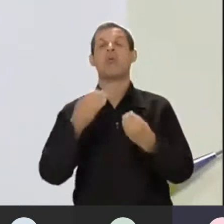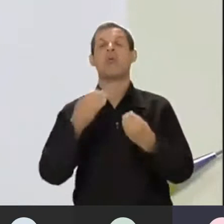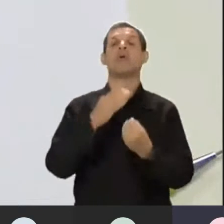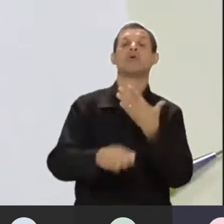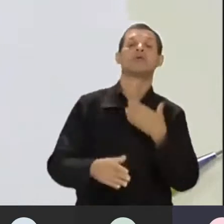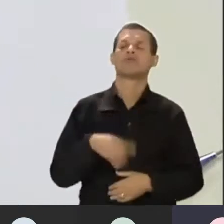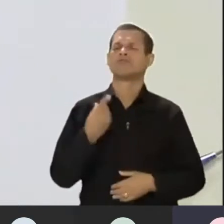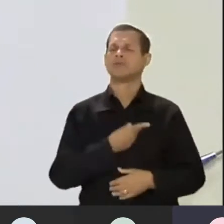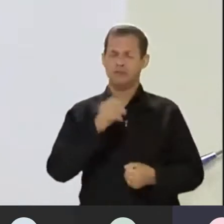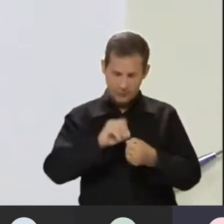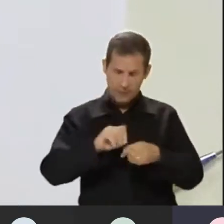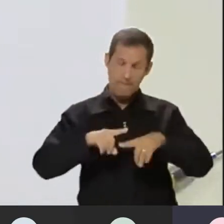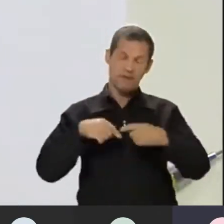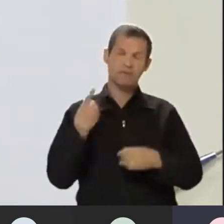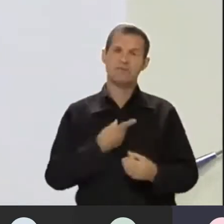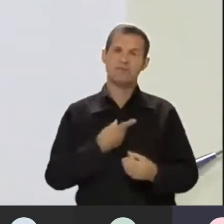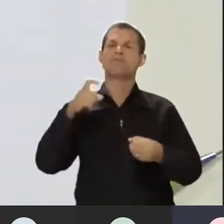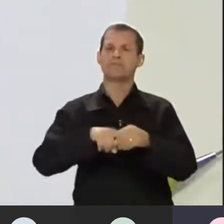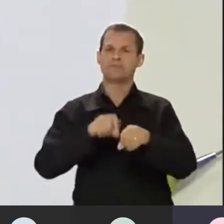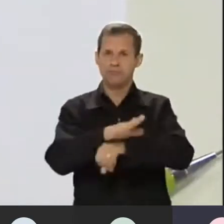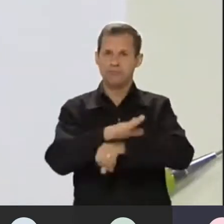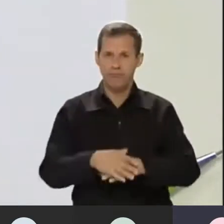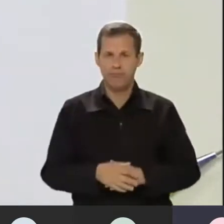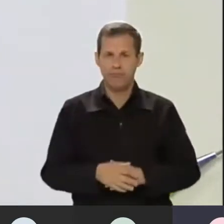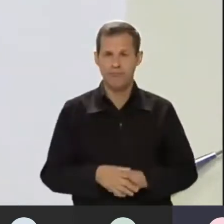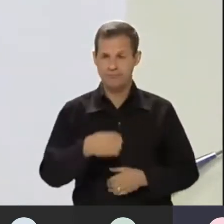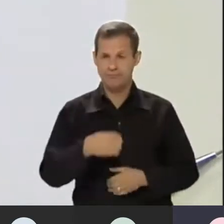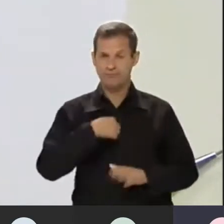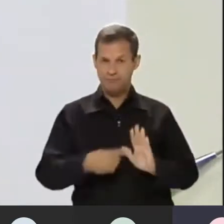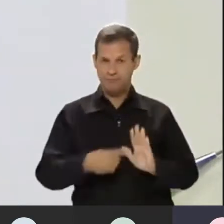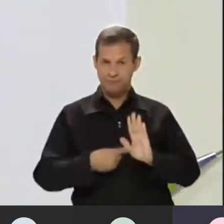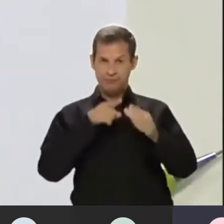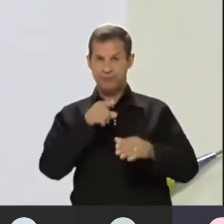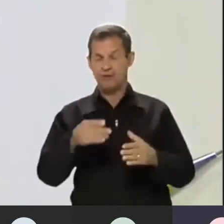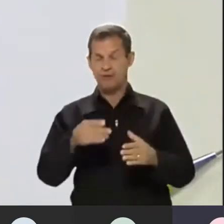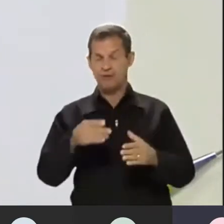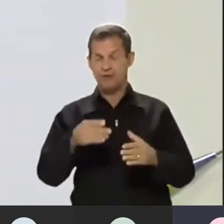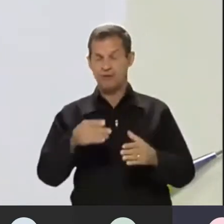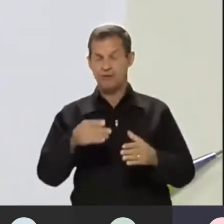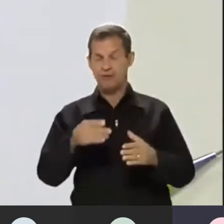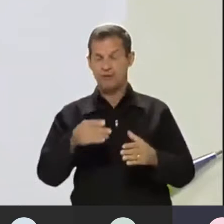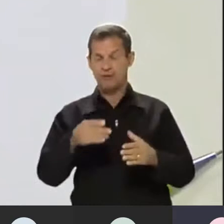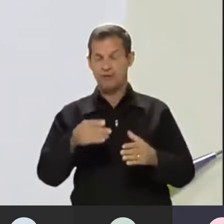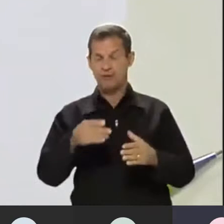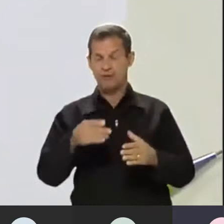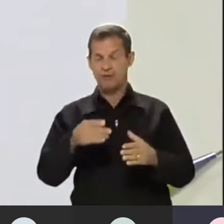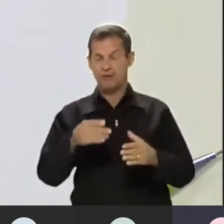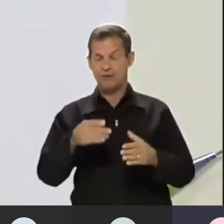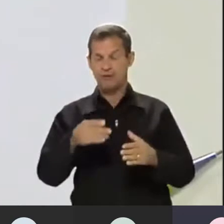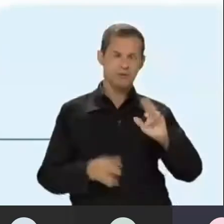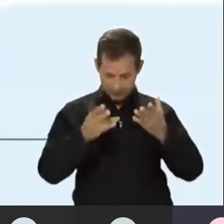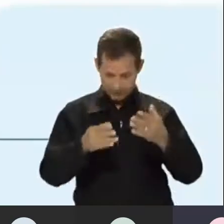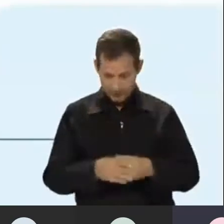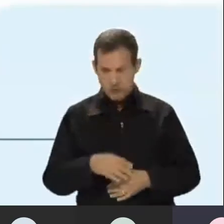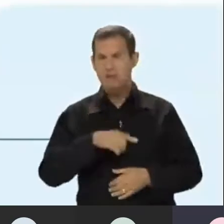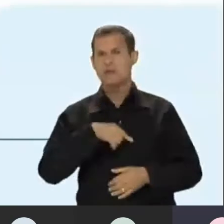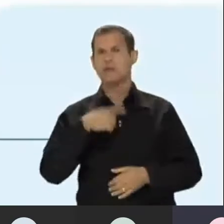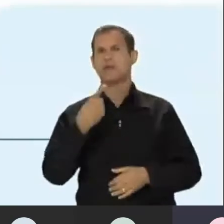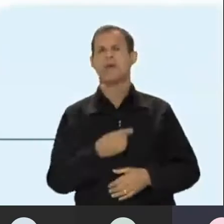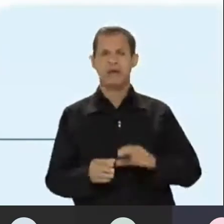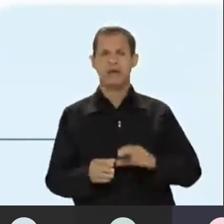onde que vem, como que a gente vai fazer. Vamos voltar ali para o slide, onde eu vou mostrar para você a carta de Givone. Tá? Então,